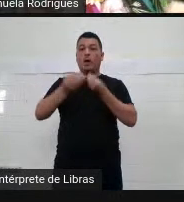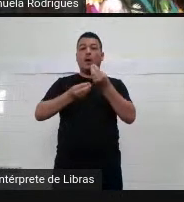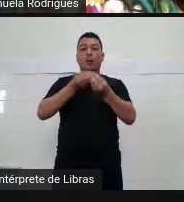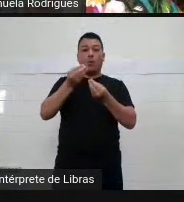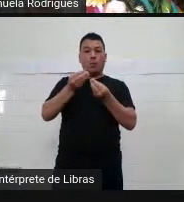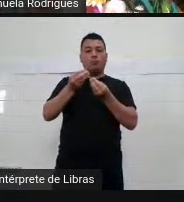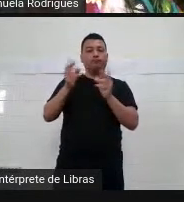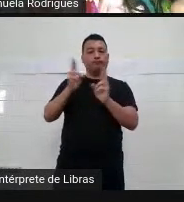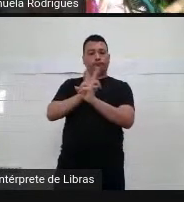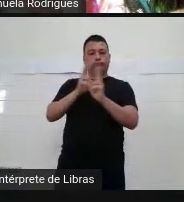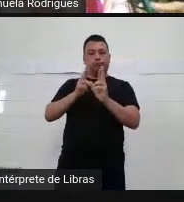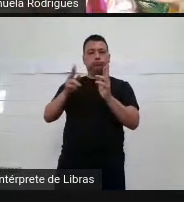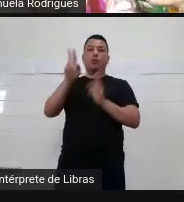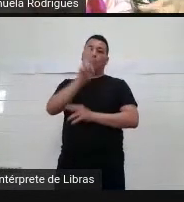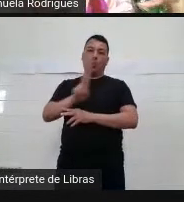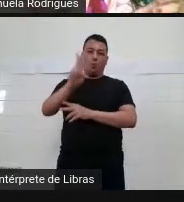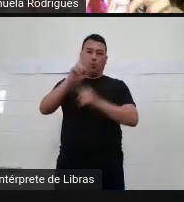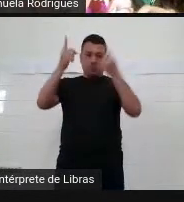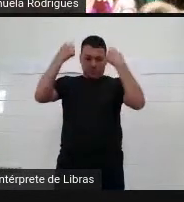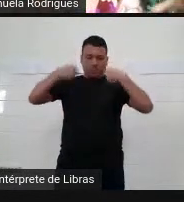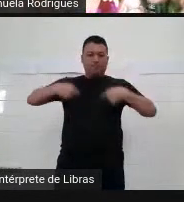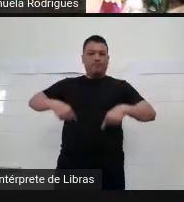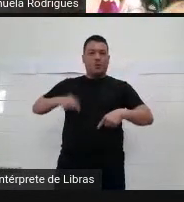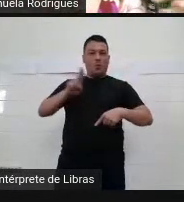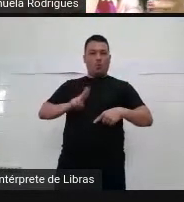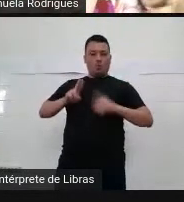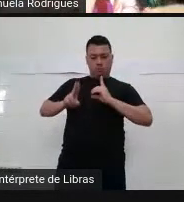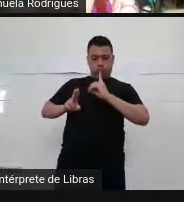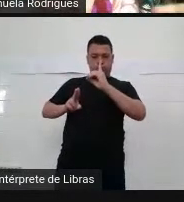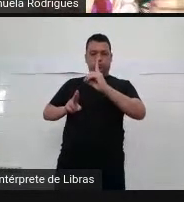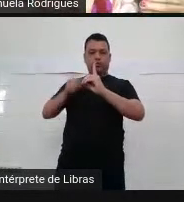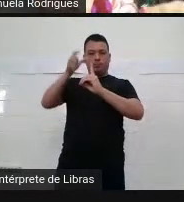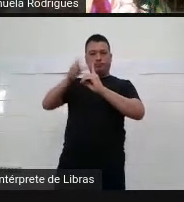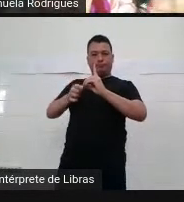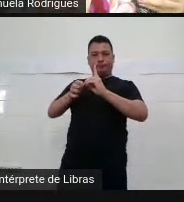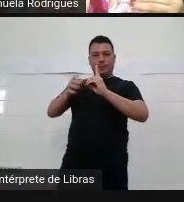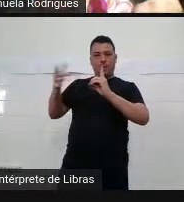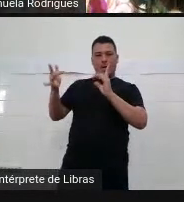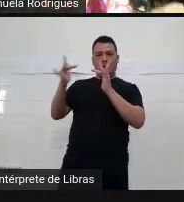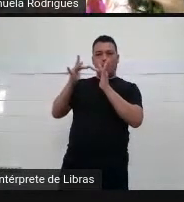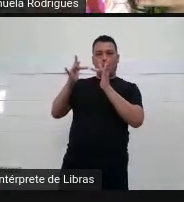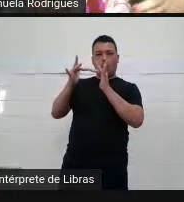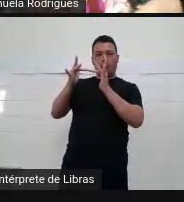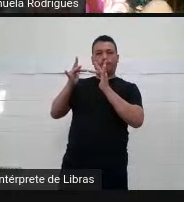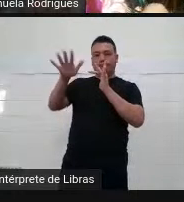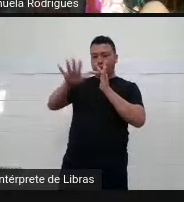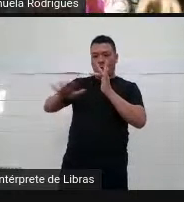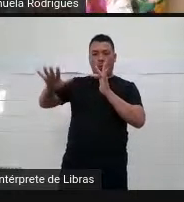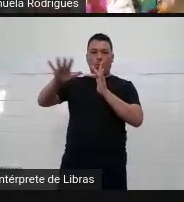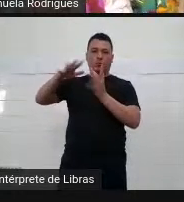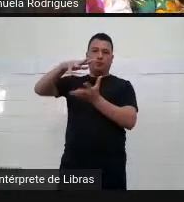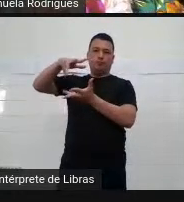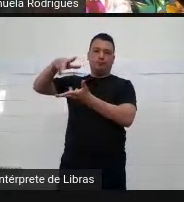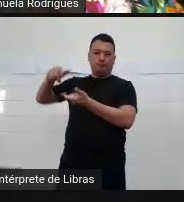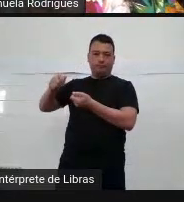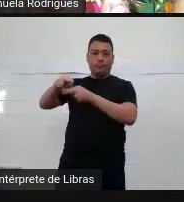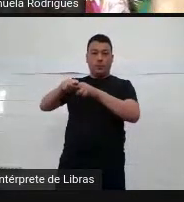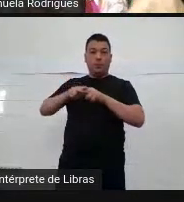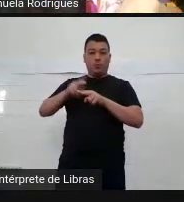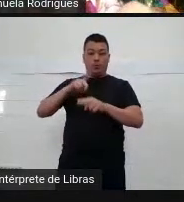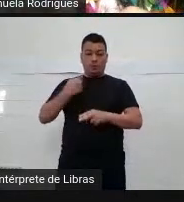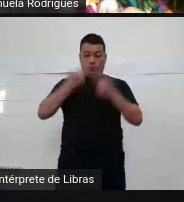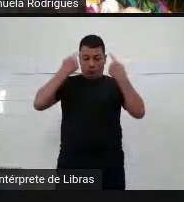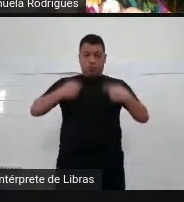pelo corpo. Então, é o corpo que, de alguma maneira, faz com que sejamos